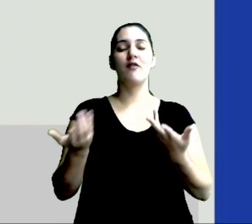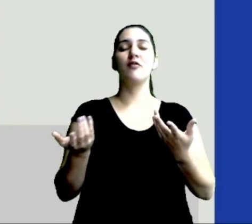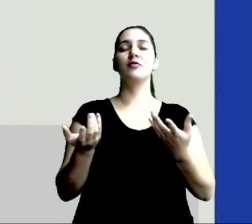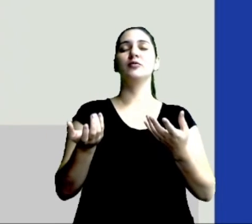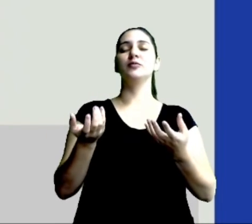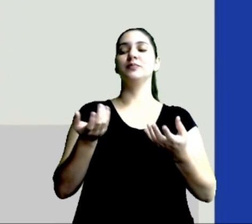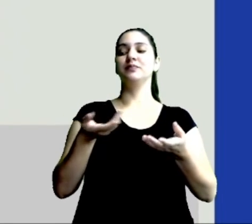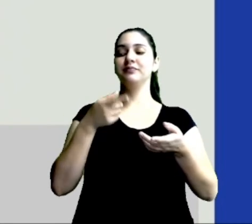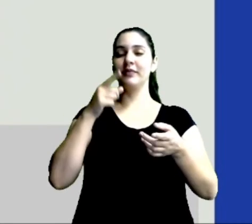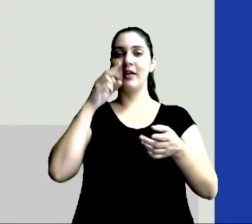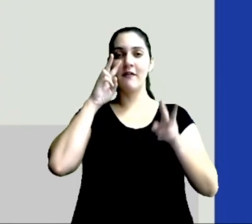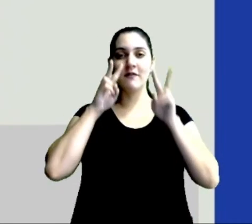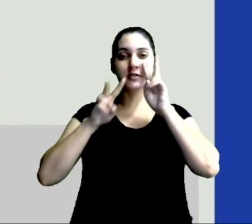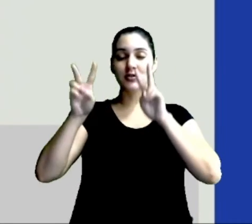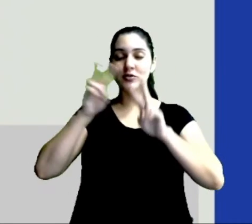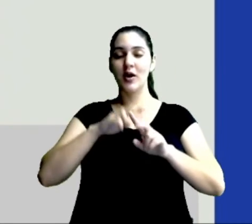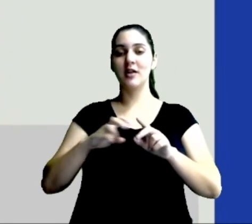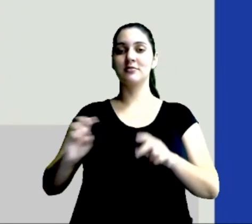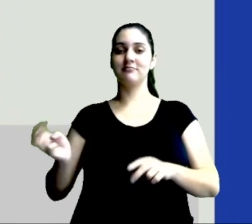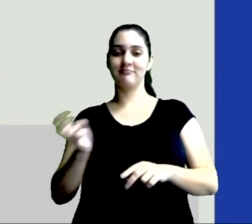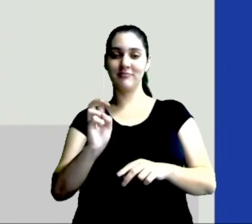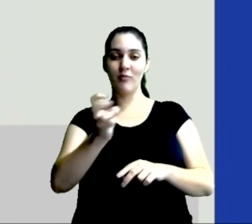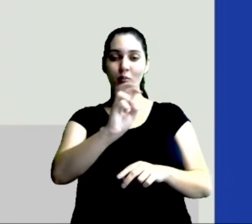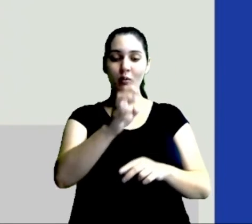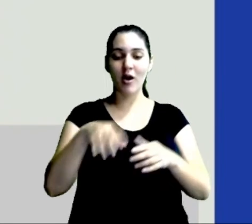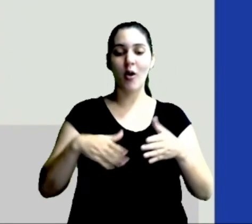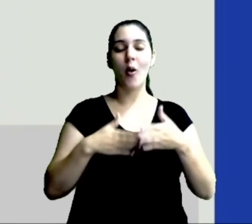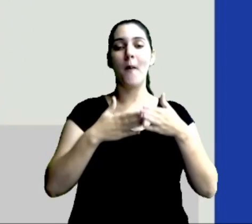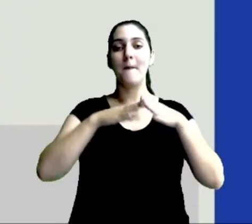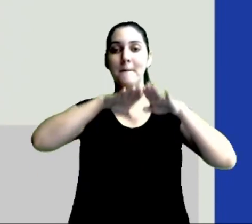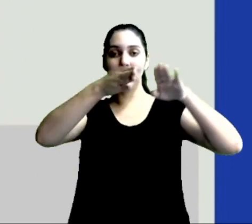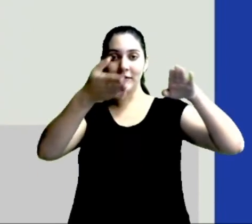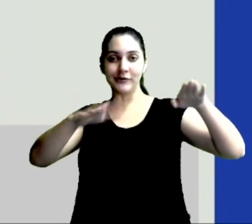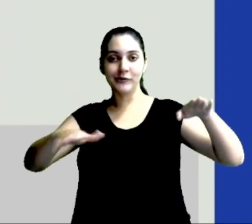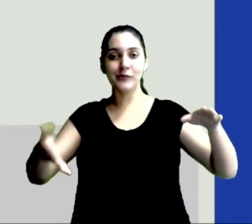uma serpente marinha, um dos monstros que eles acreditavam que